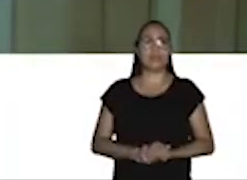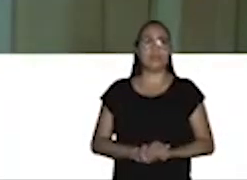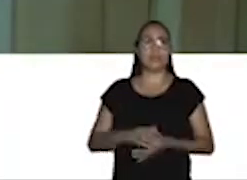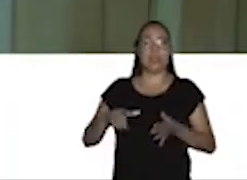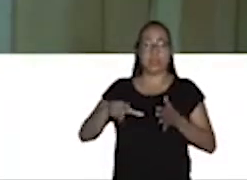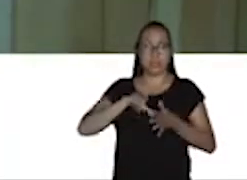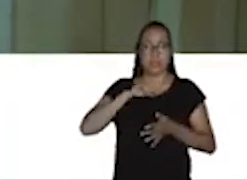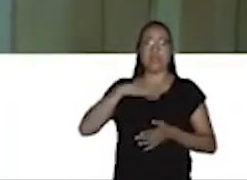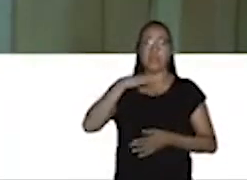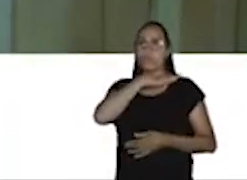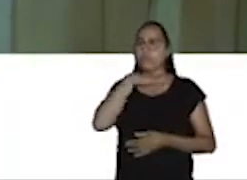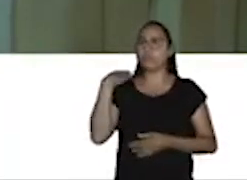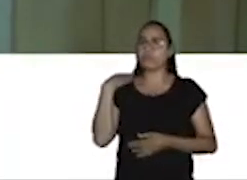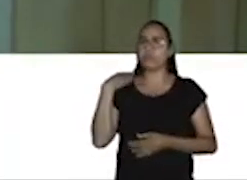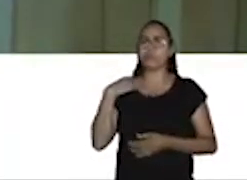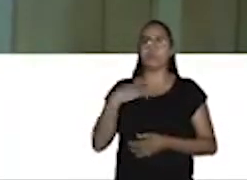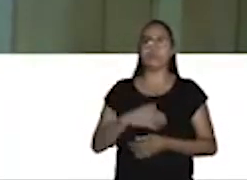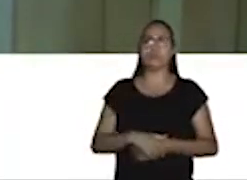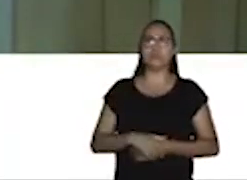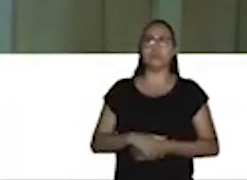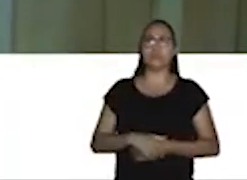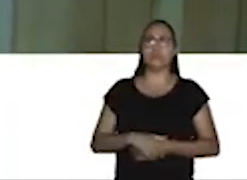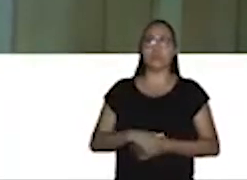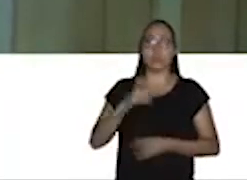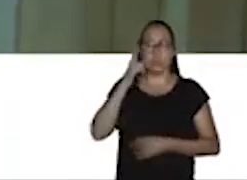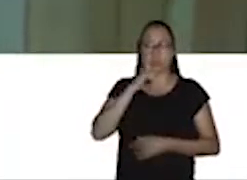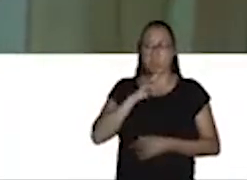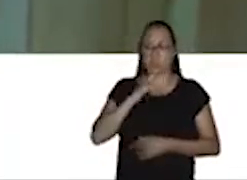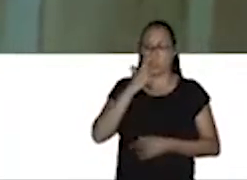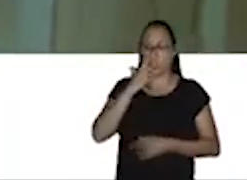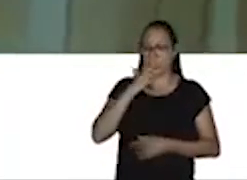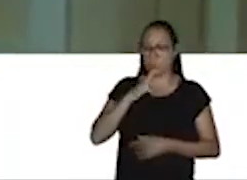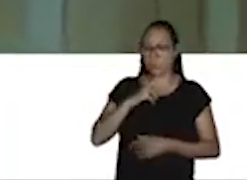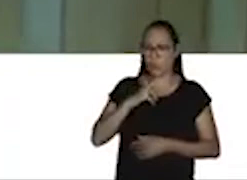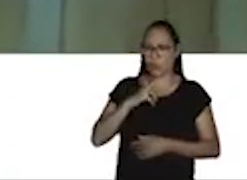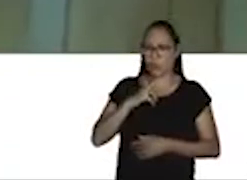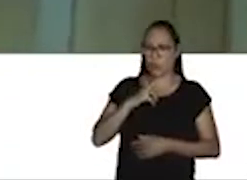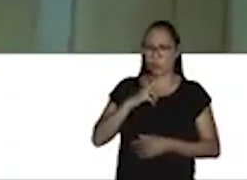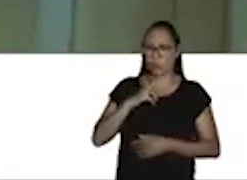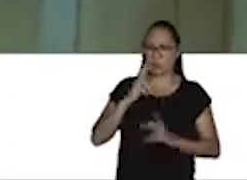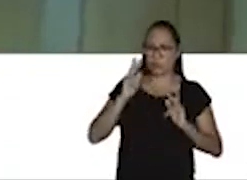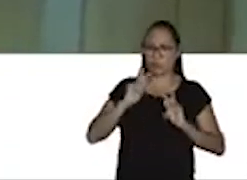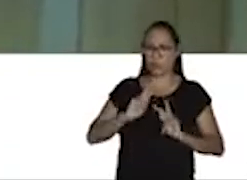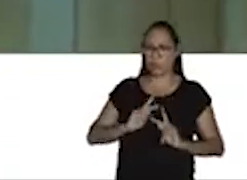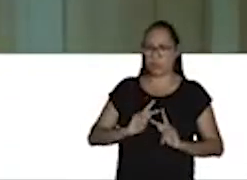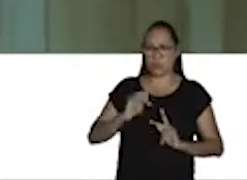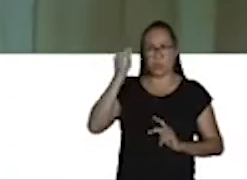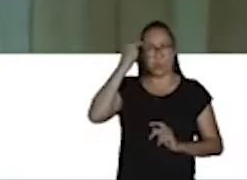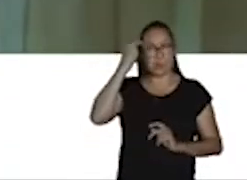Antes eu me mato. Pra afastar de mim tal suposição.